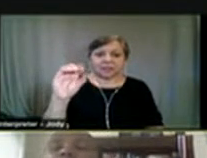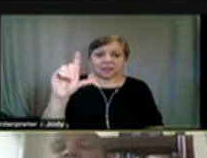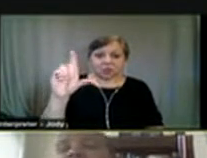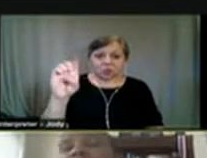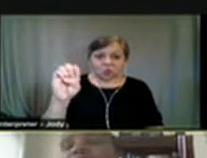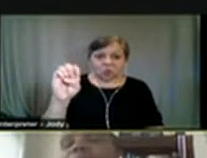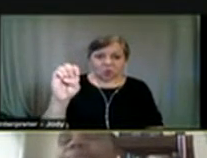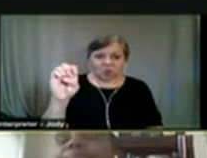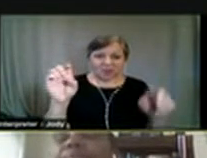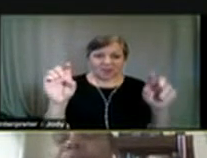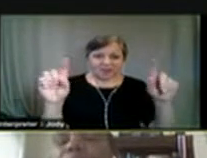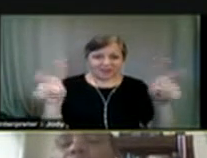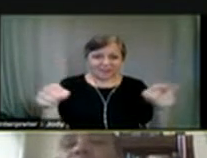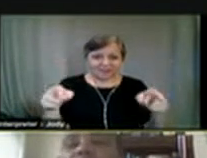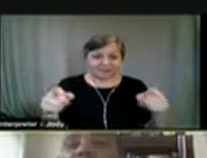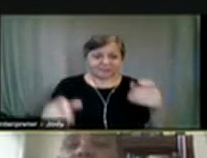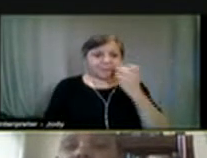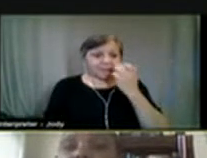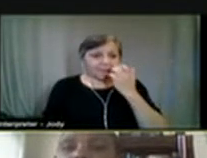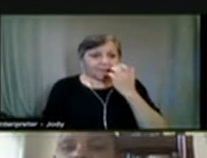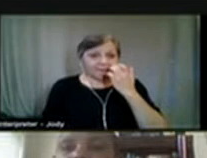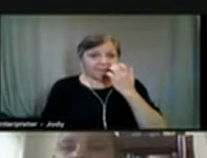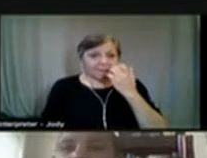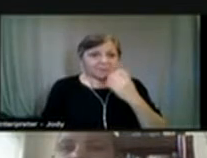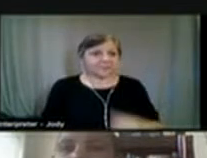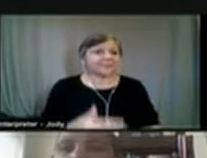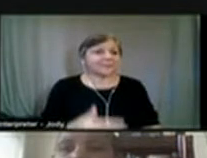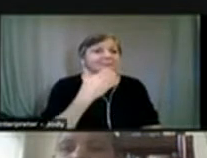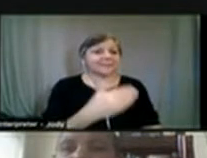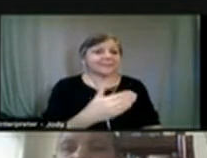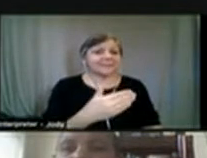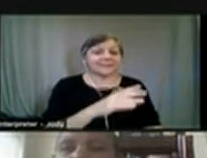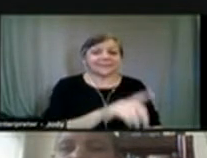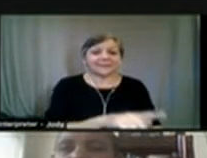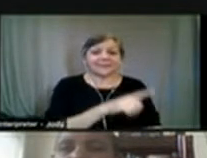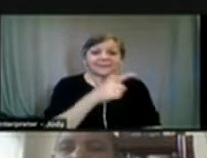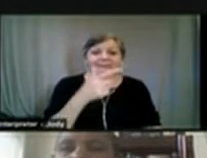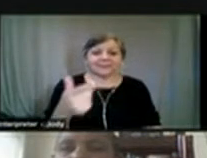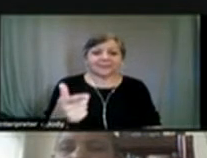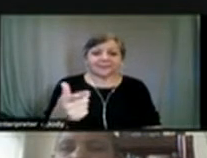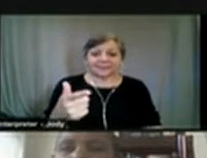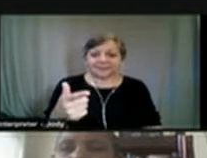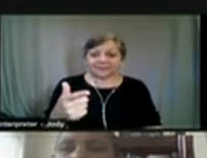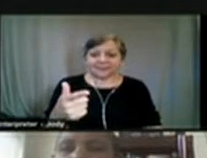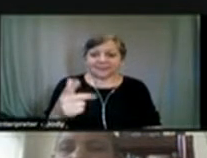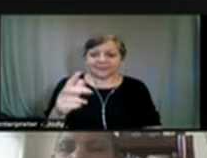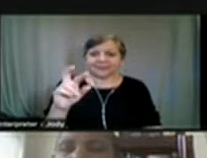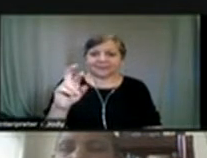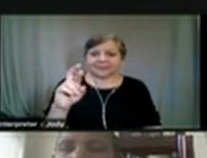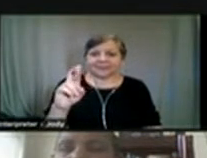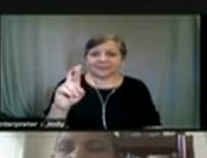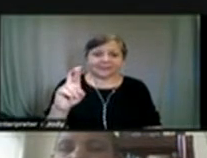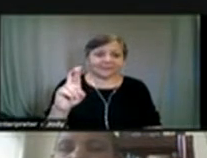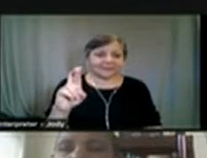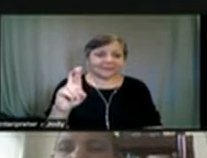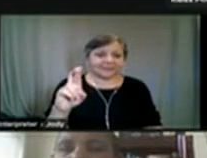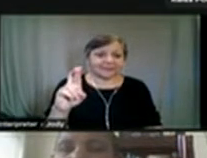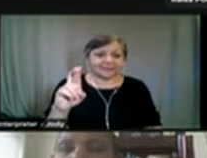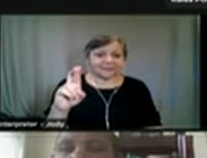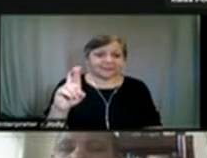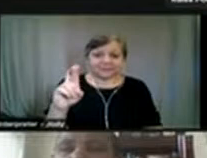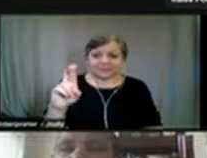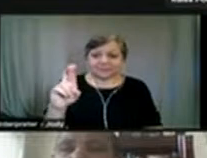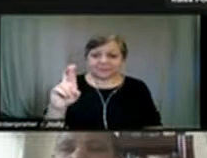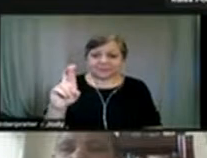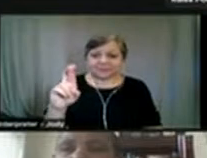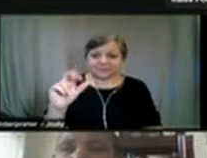là. Okay. Merci. Thank you. And now let's pass it over to Raissa for Portuguese. Thank